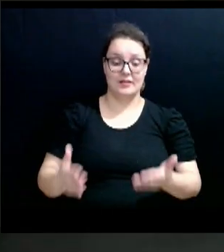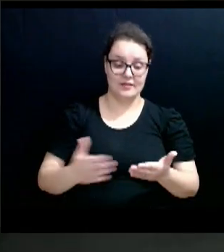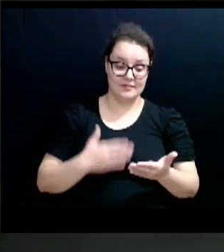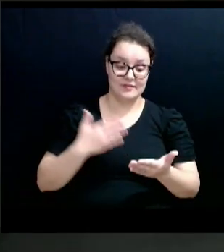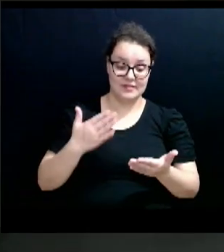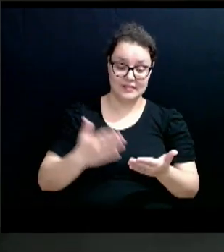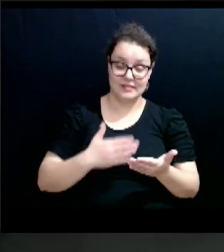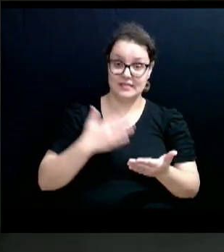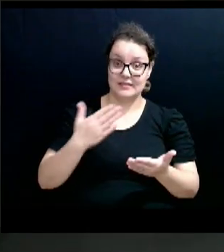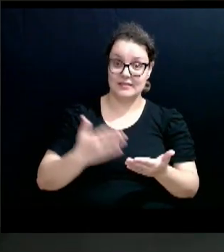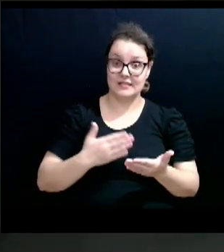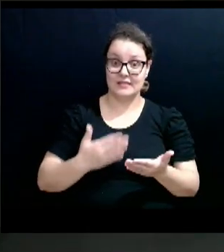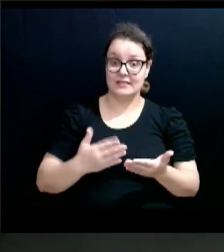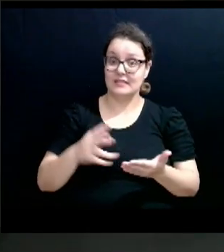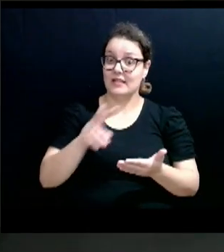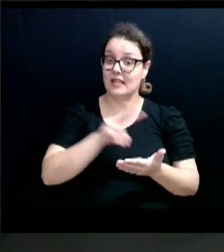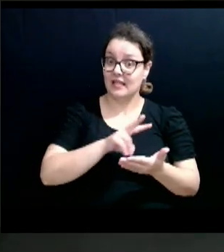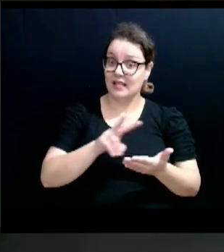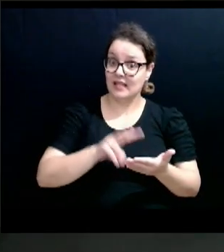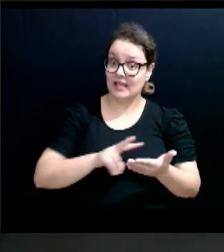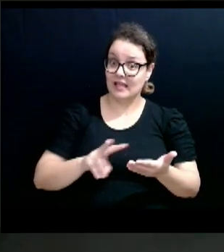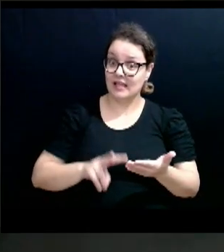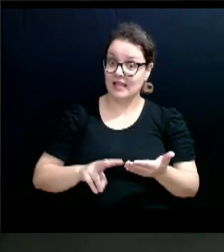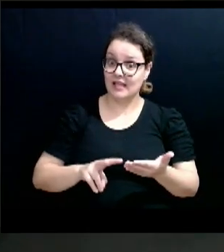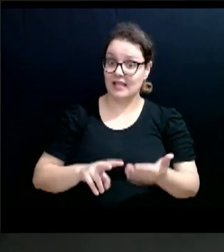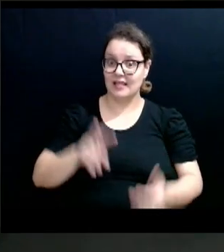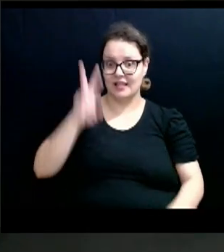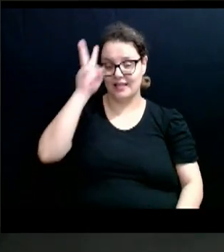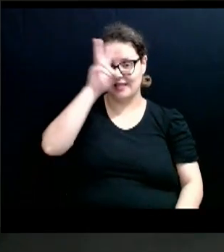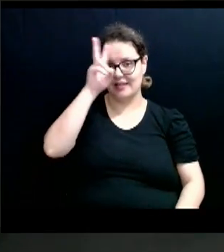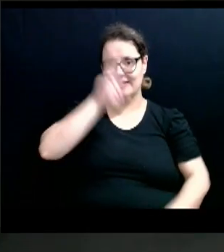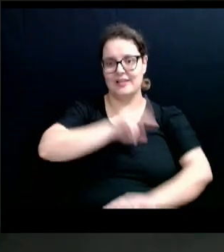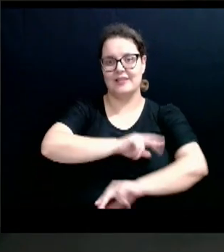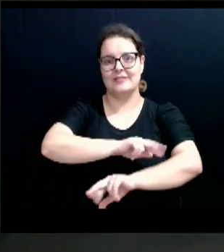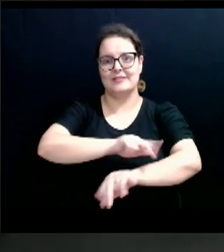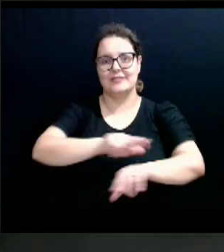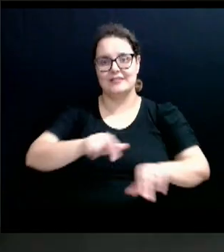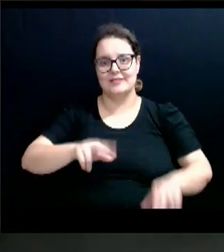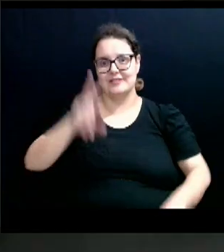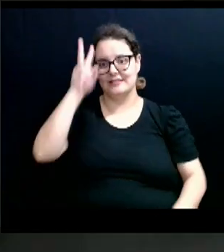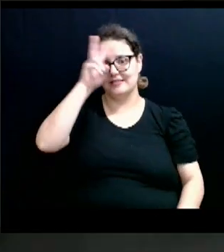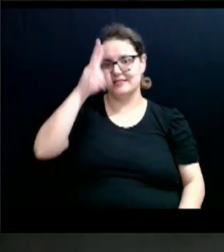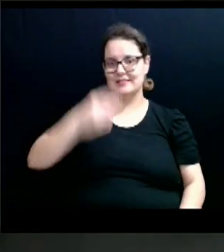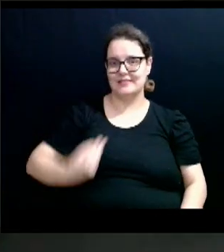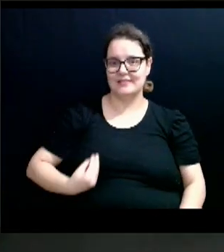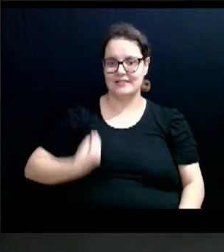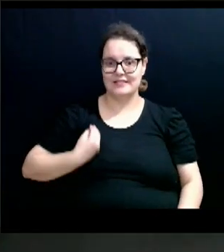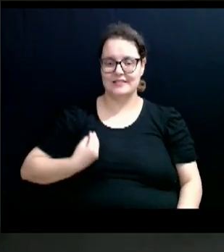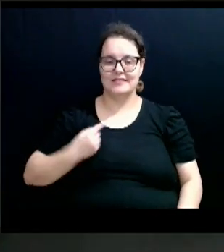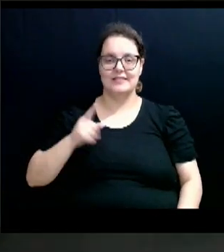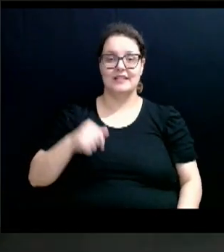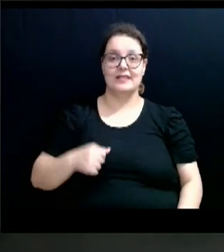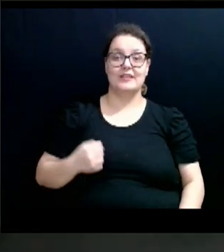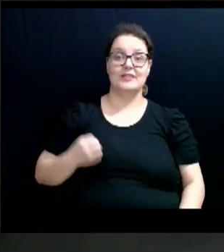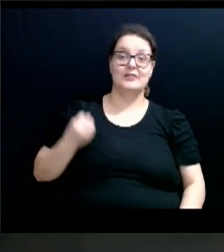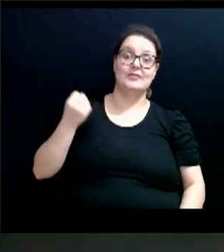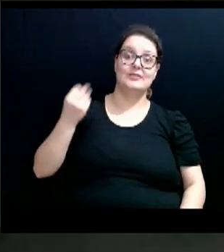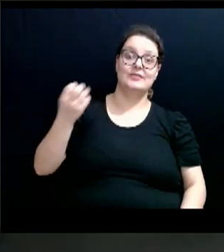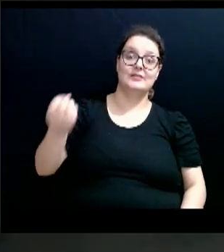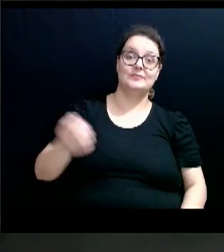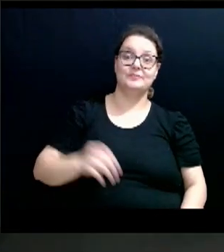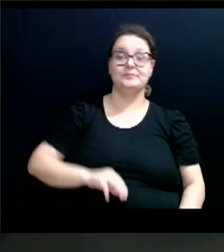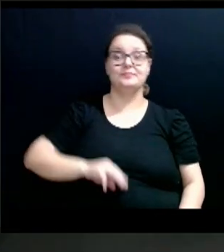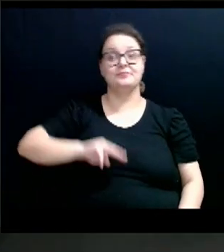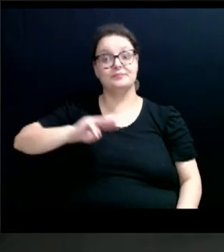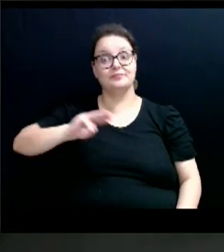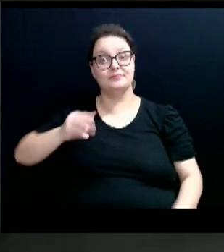você ler sobre história de vida. É uma viagem de milhares de